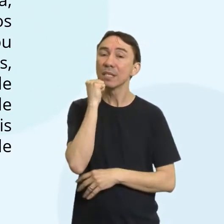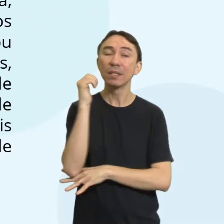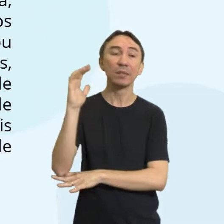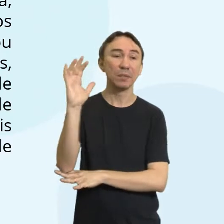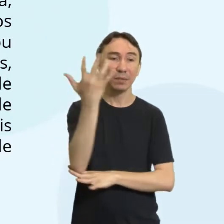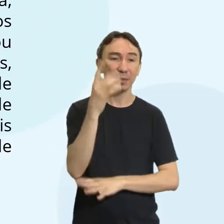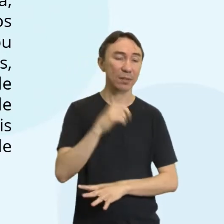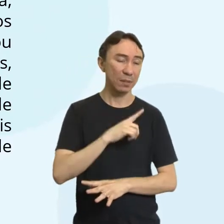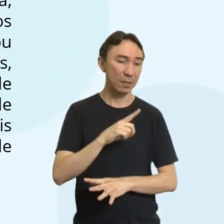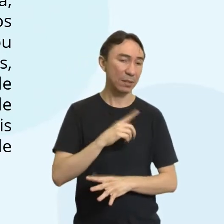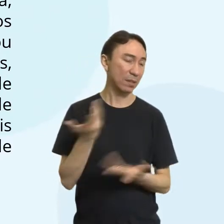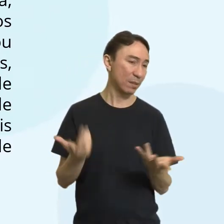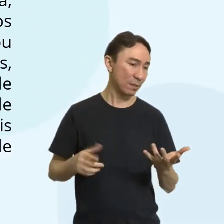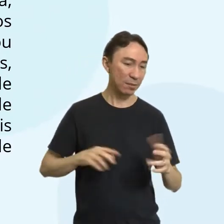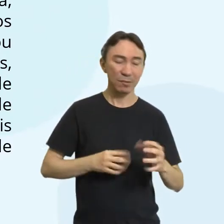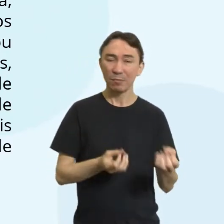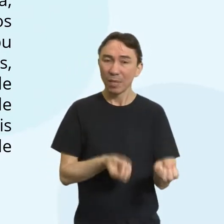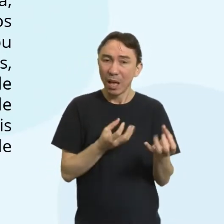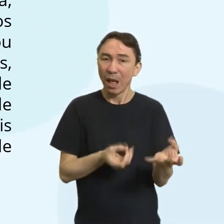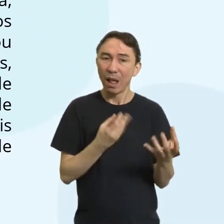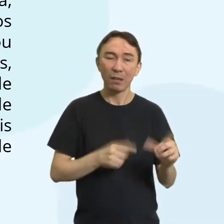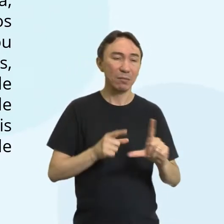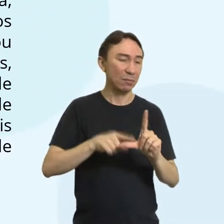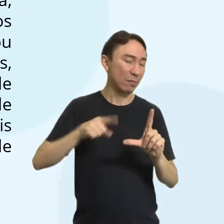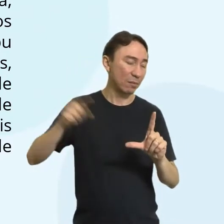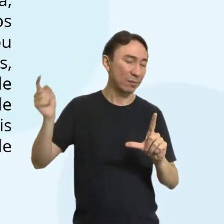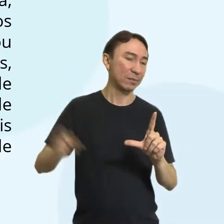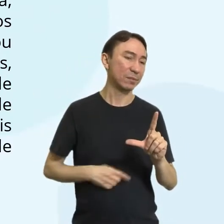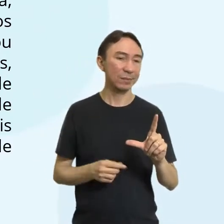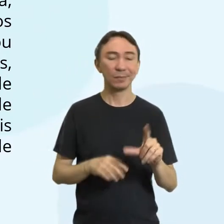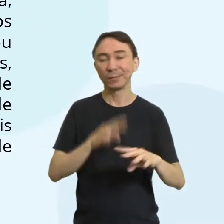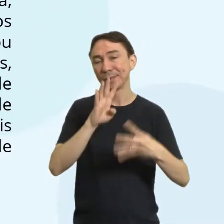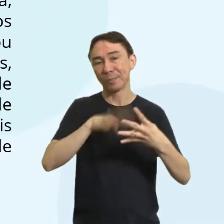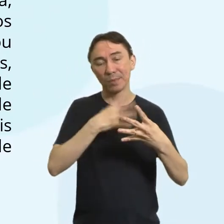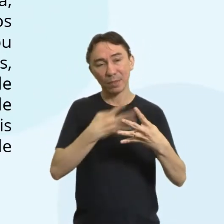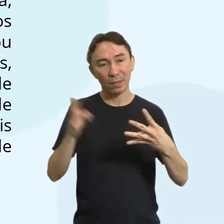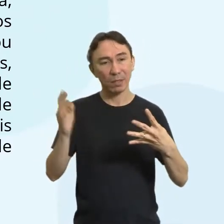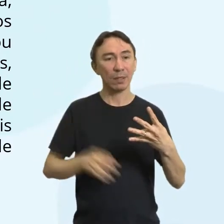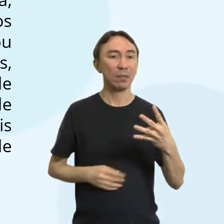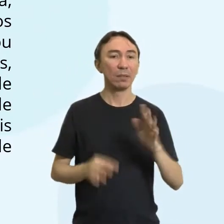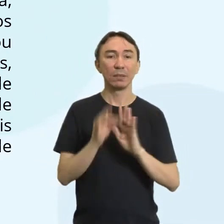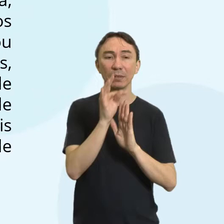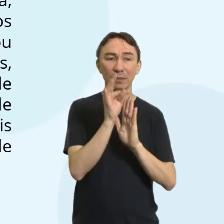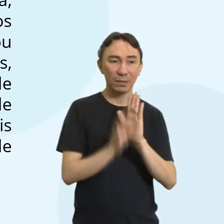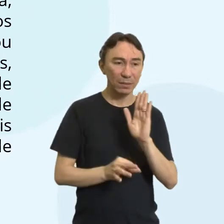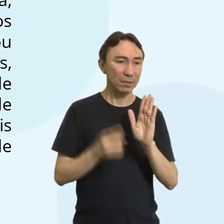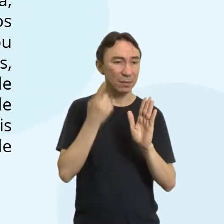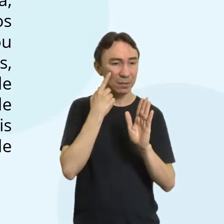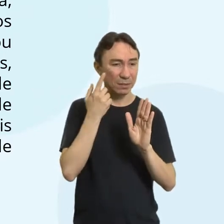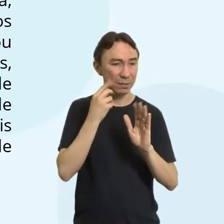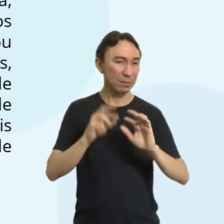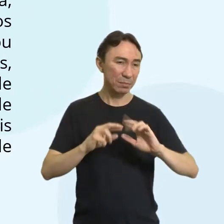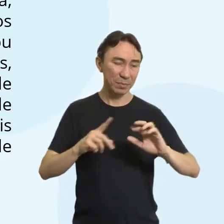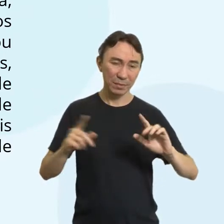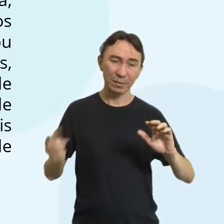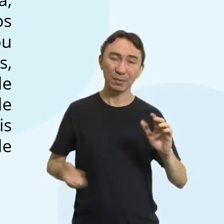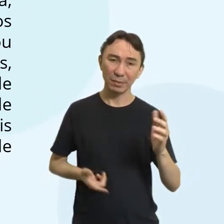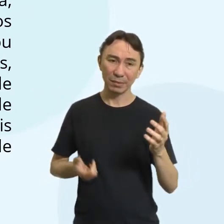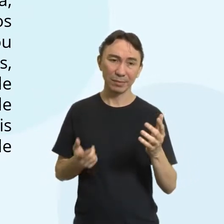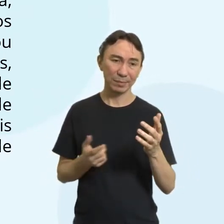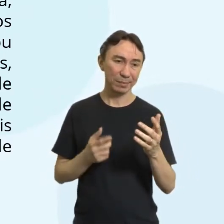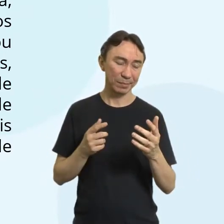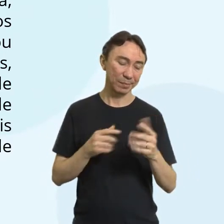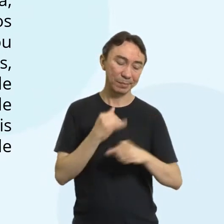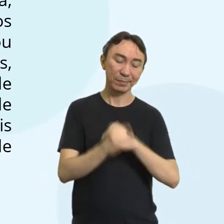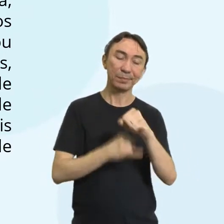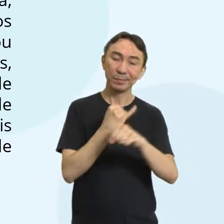como dados estatísticos, gráficos, tabelas, infográficos, textos de divulgação científica, mídias, sites e artigos